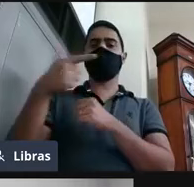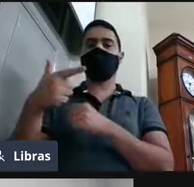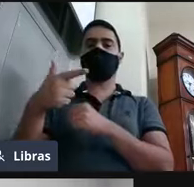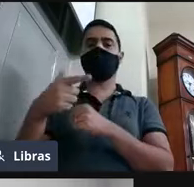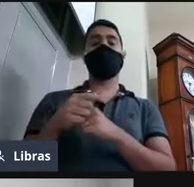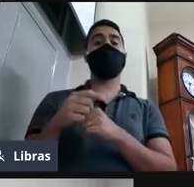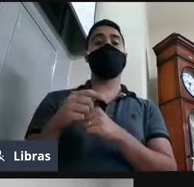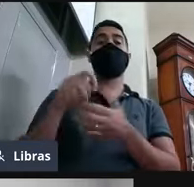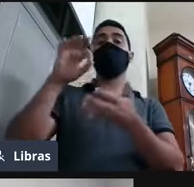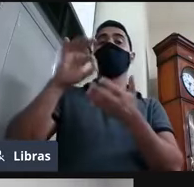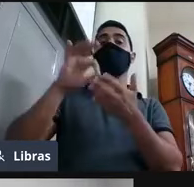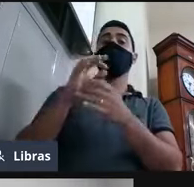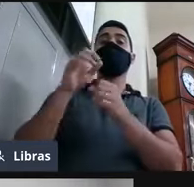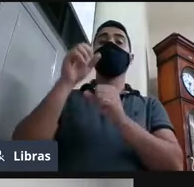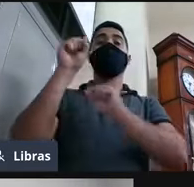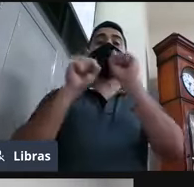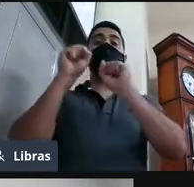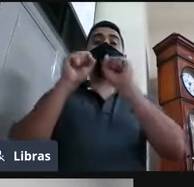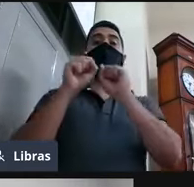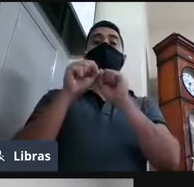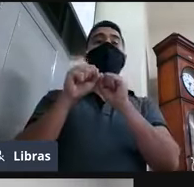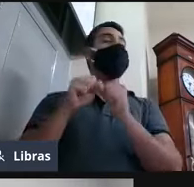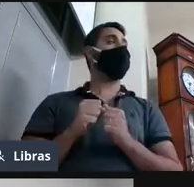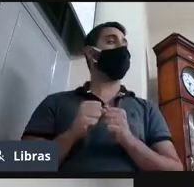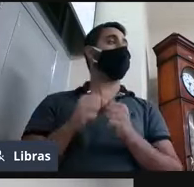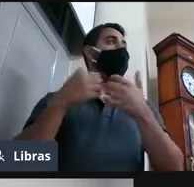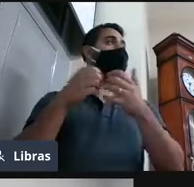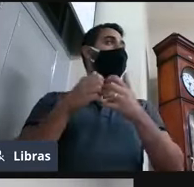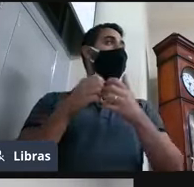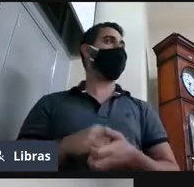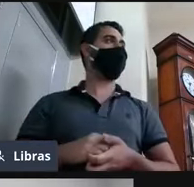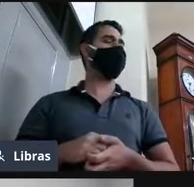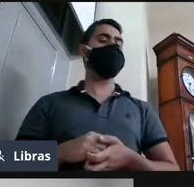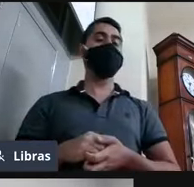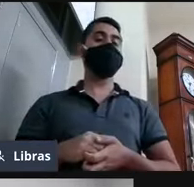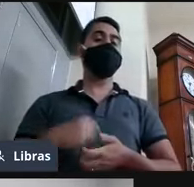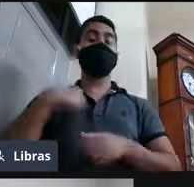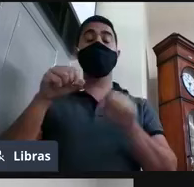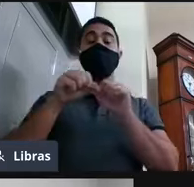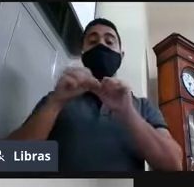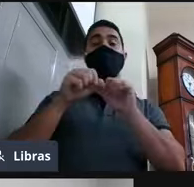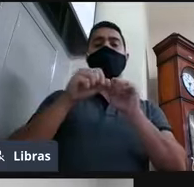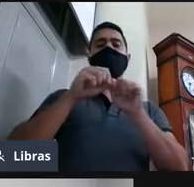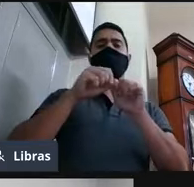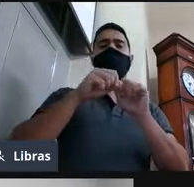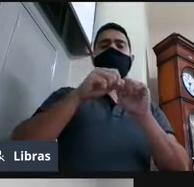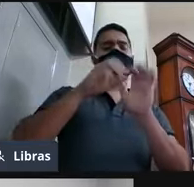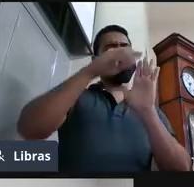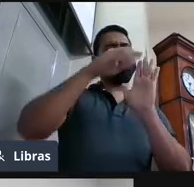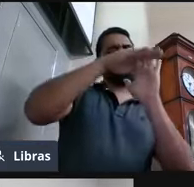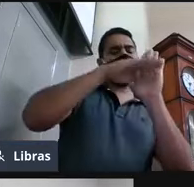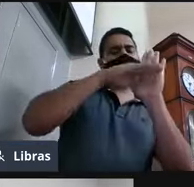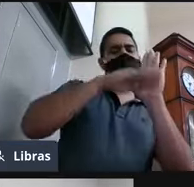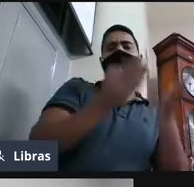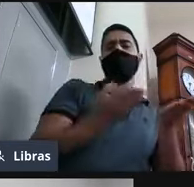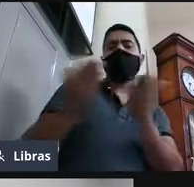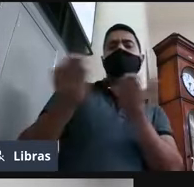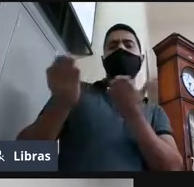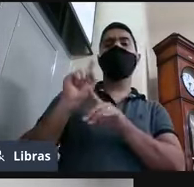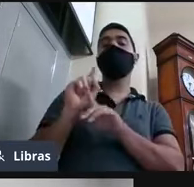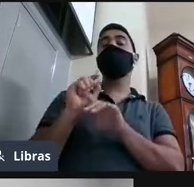Viação Princesa da Serra. Presidente, eu tinha feito um relatório para encaminhar, então eu vou deixar para